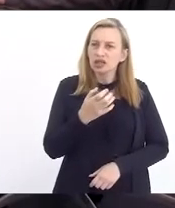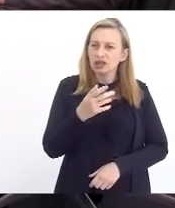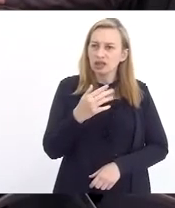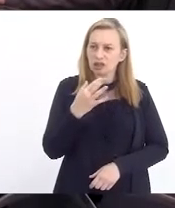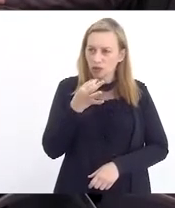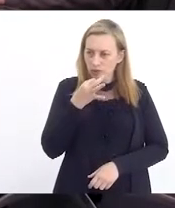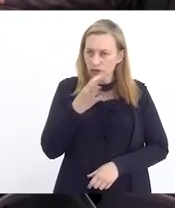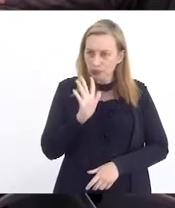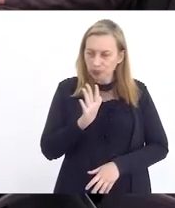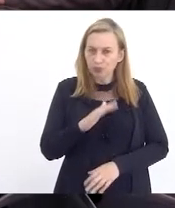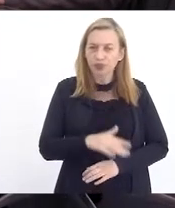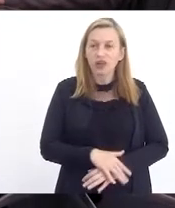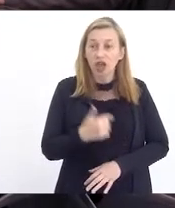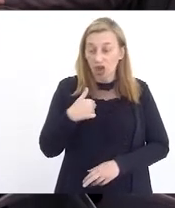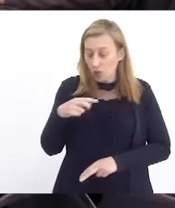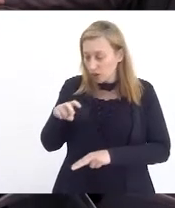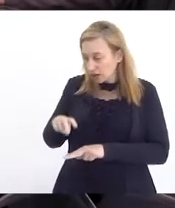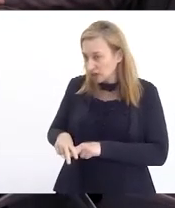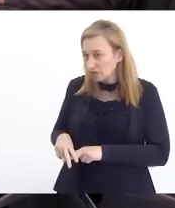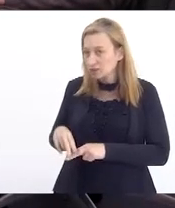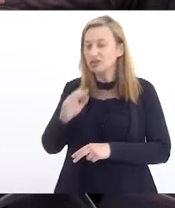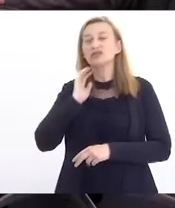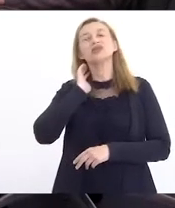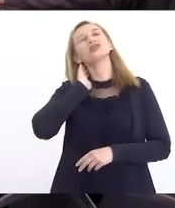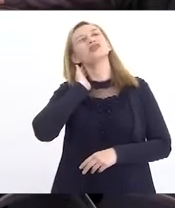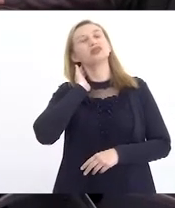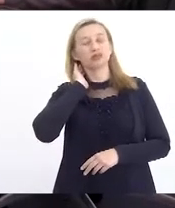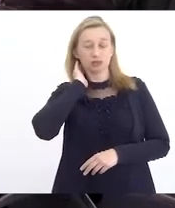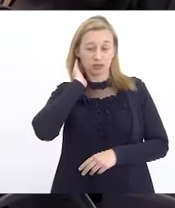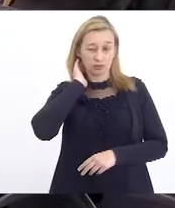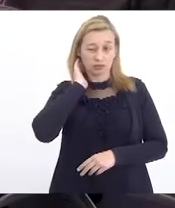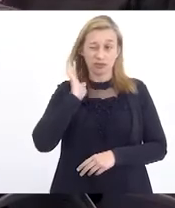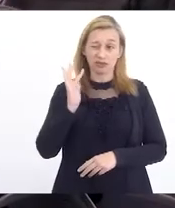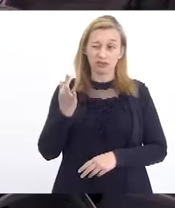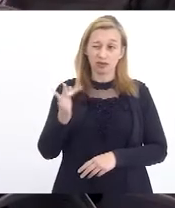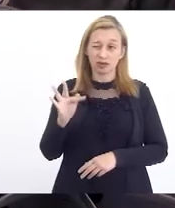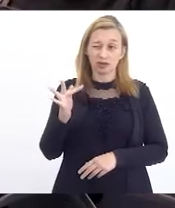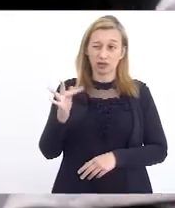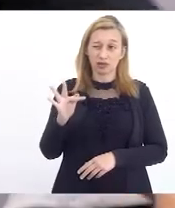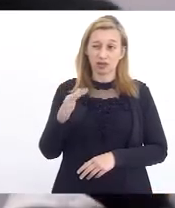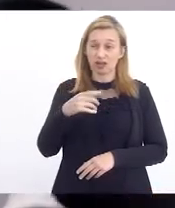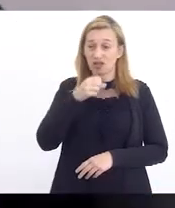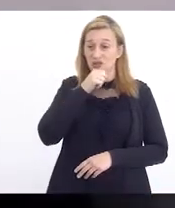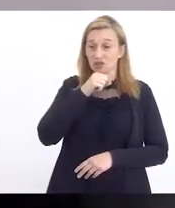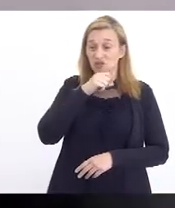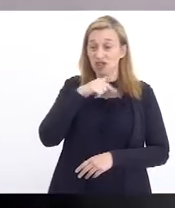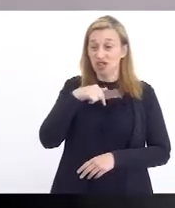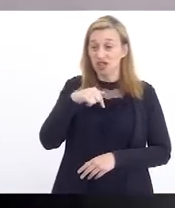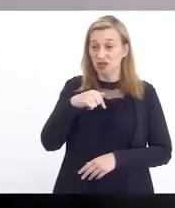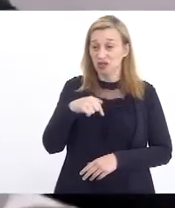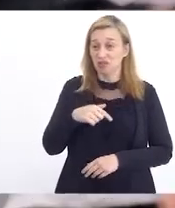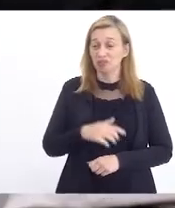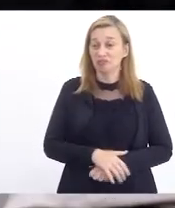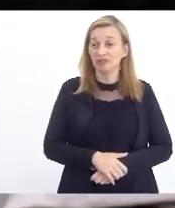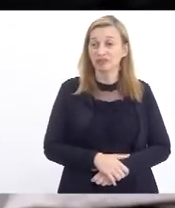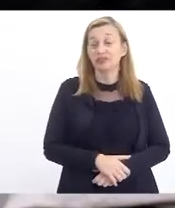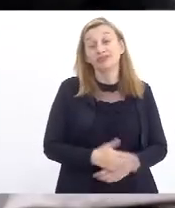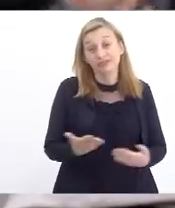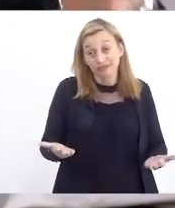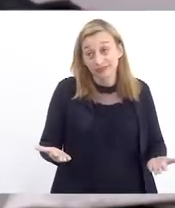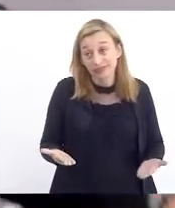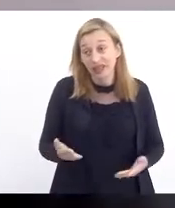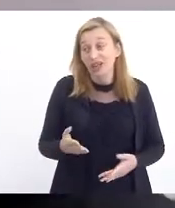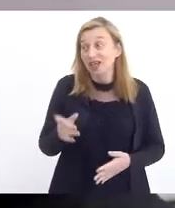porque, senão, eu fico com um torcicólogo. E torcicólogo, para a minha idade, não é recomendável. Custa, né, ô,